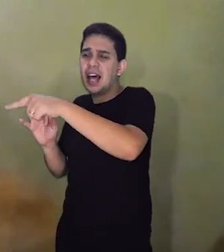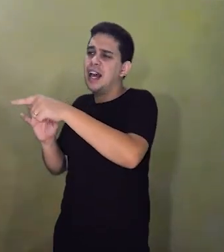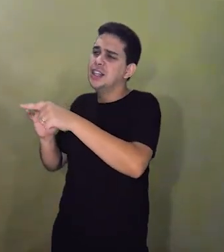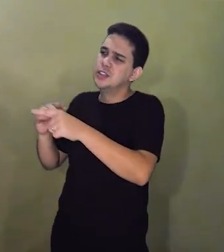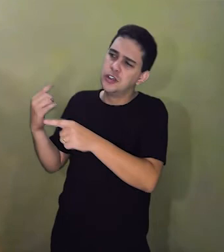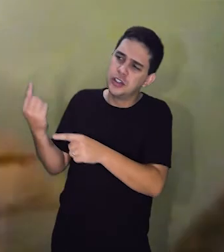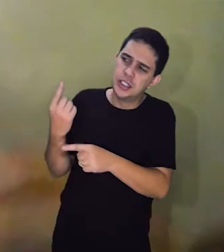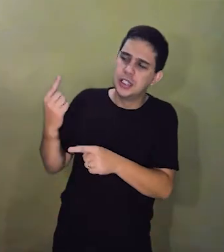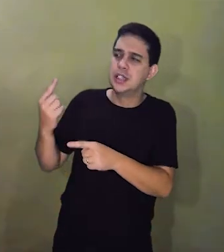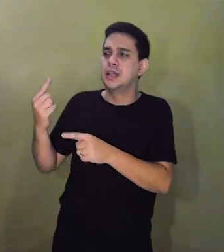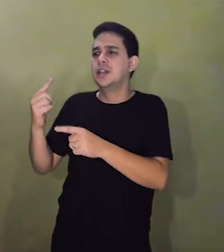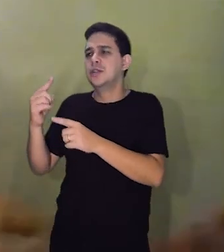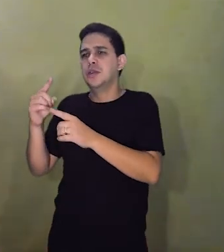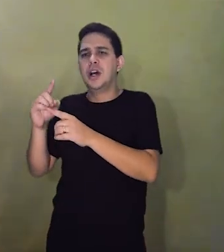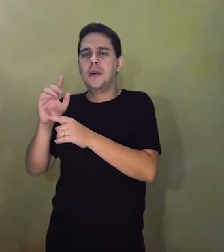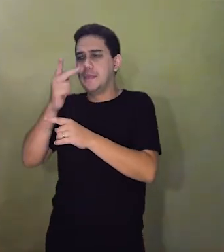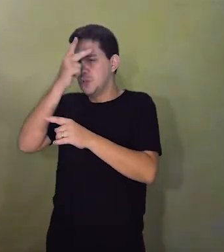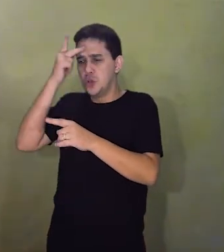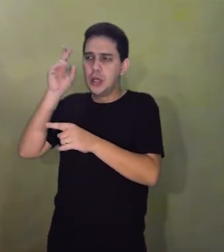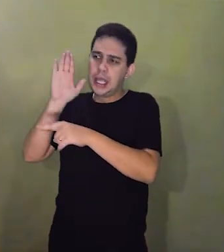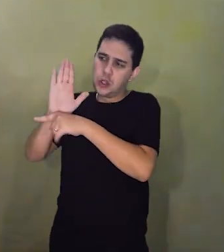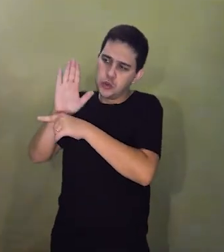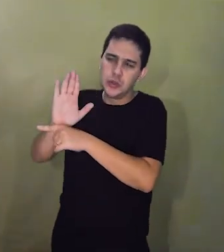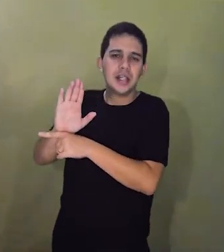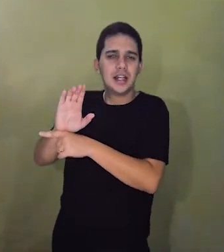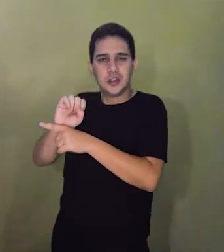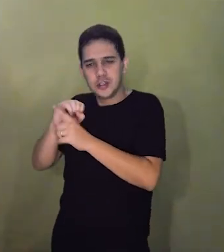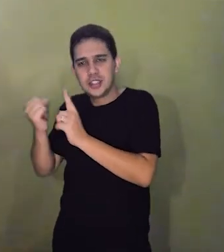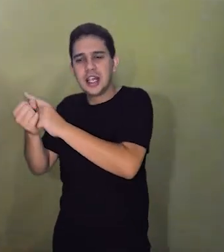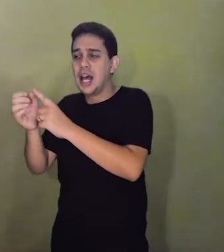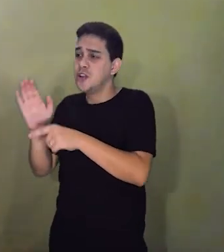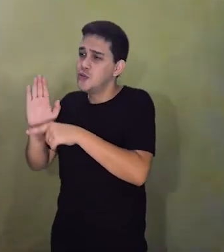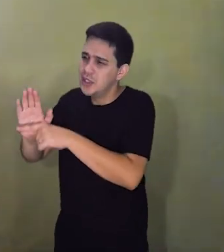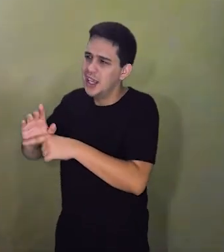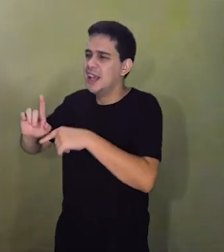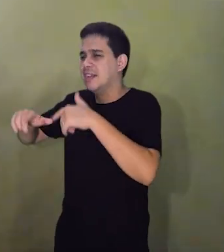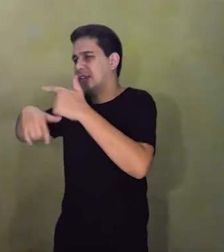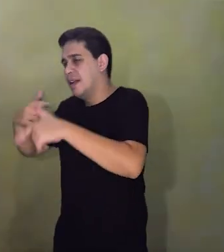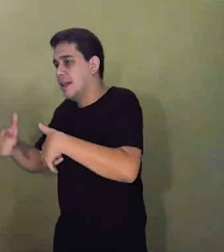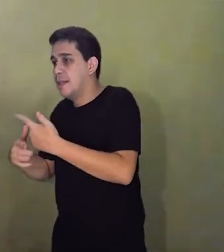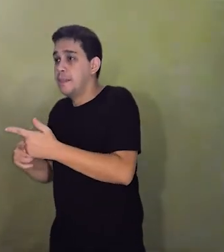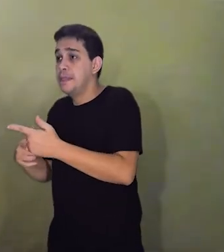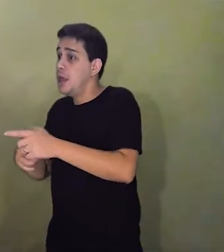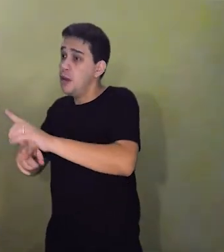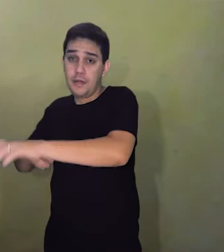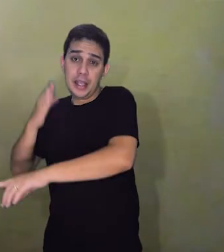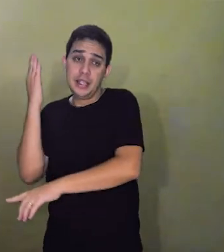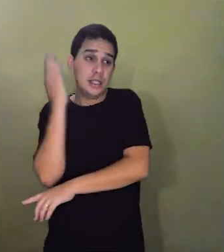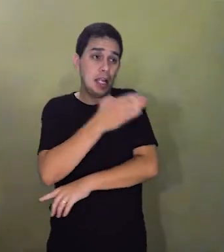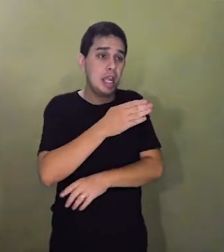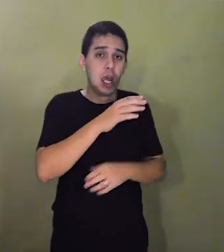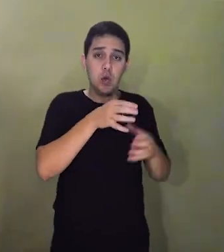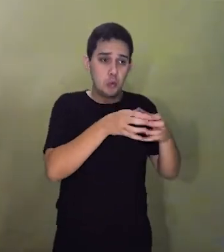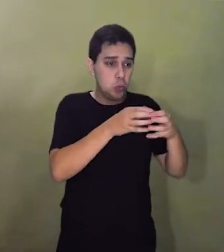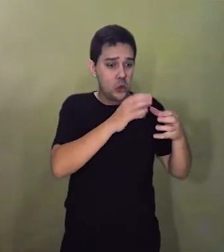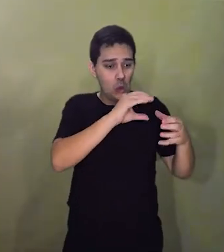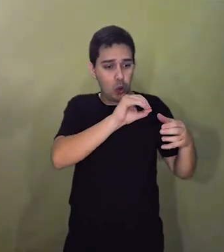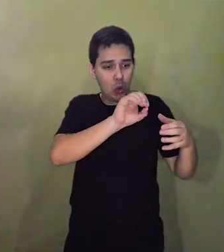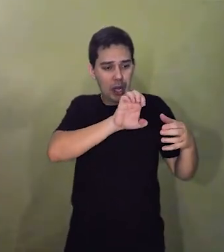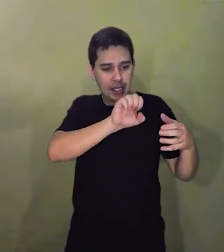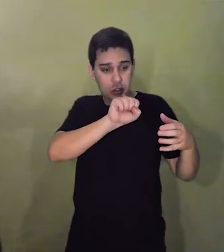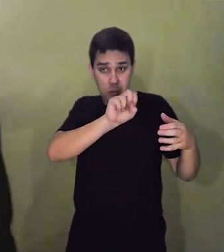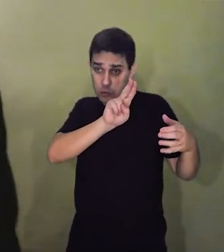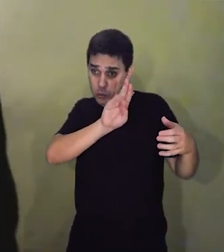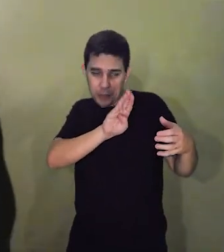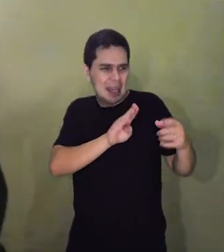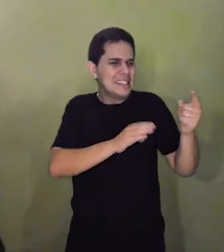social, que trabalha lá no município, distante, interior. Isso chega no Ministério Público, pede a ajuda da COESUB, que muitas vezes rapidamente